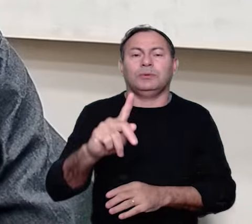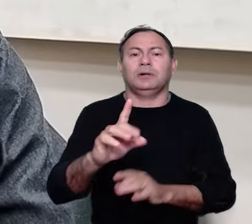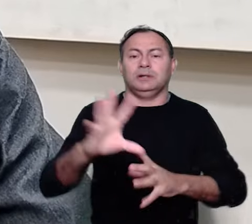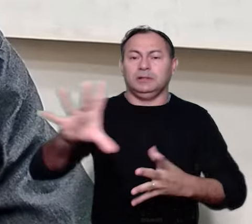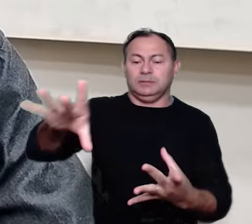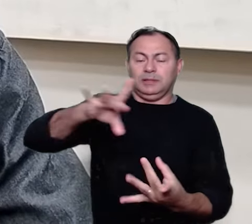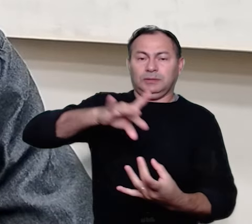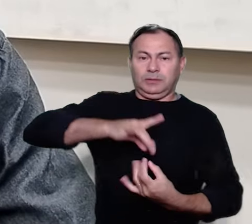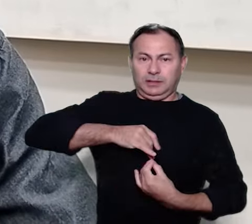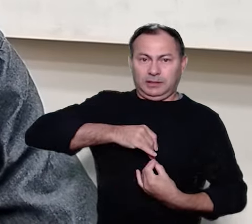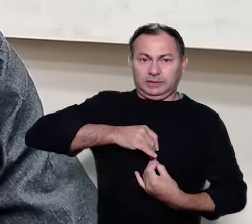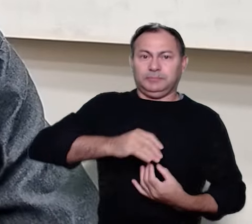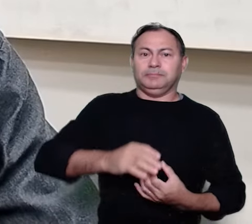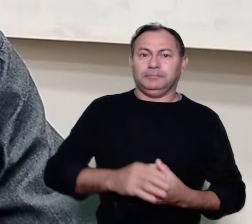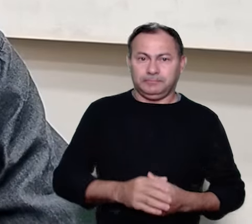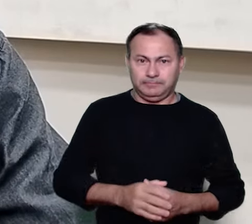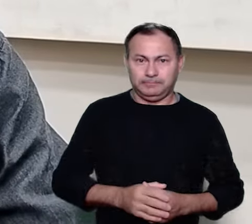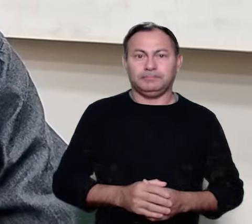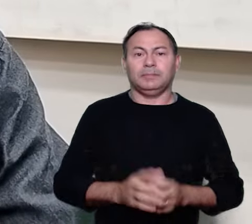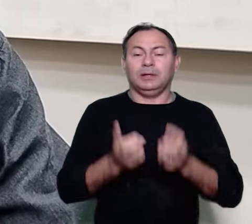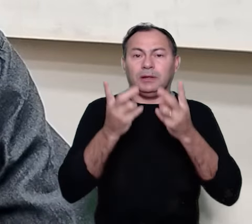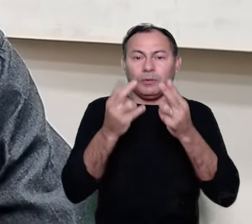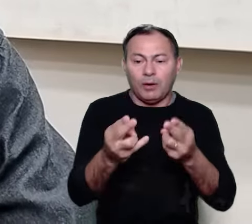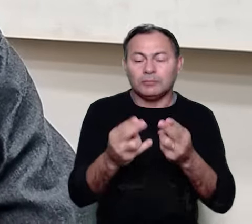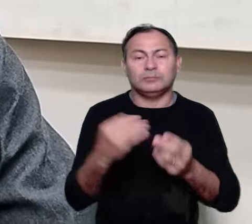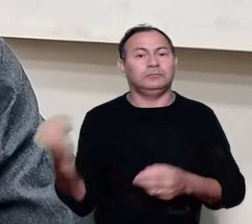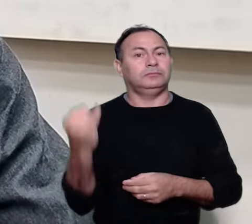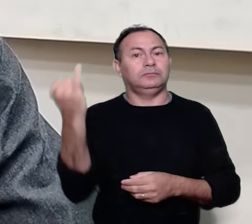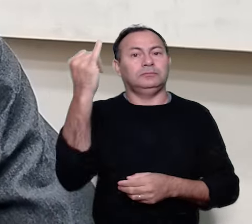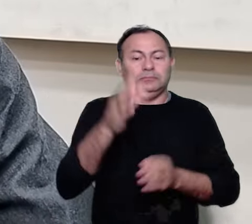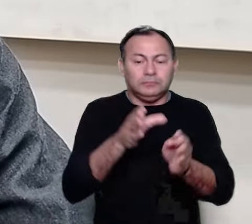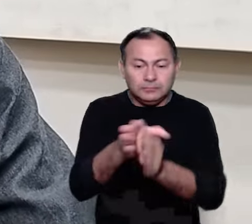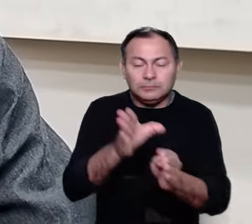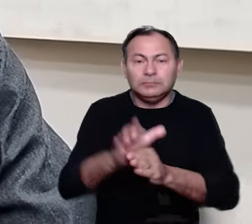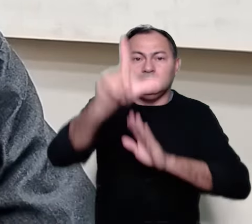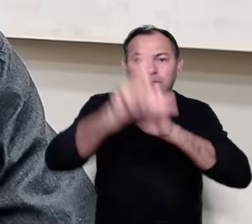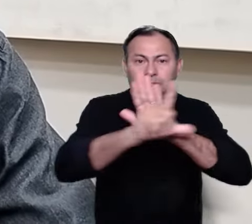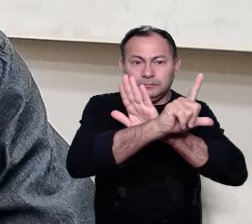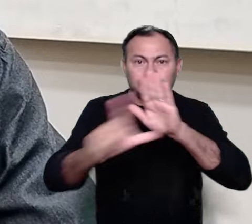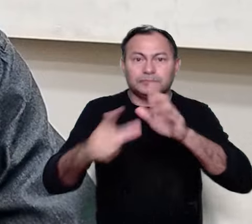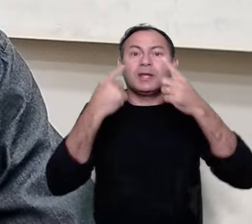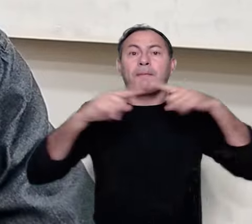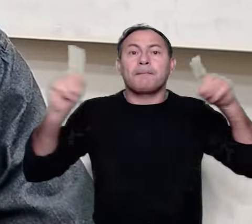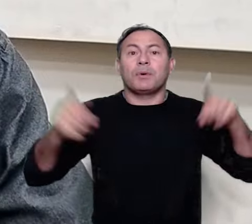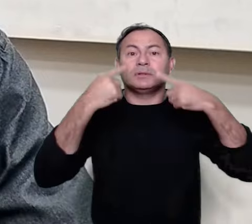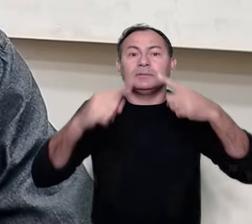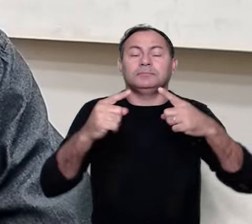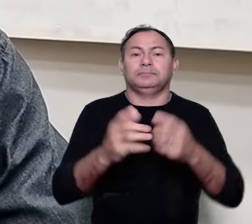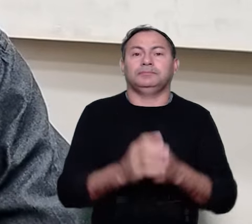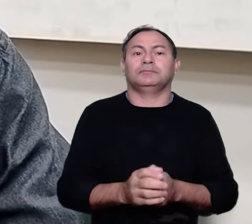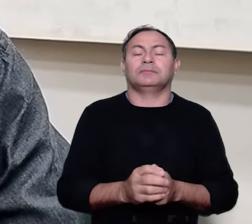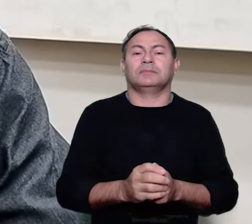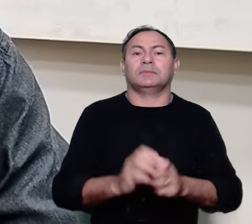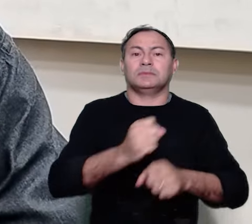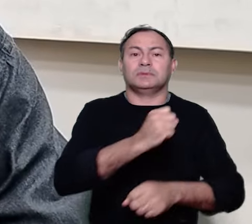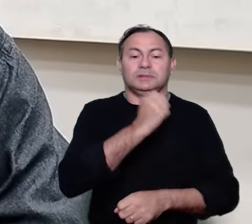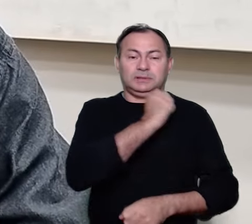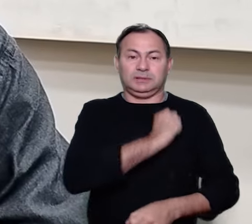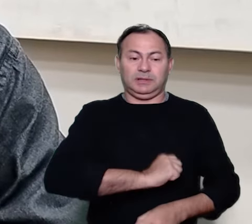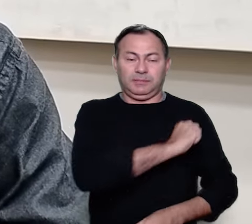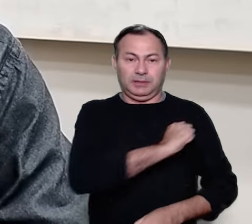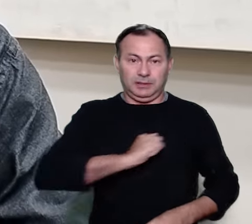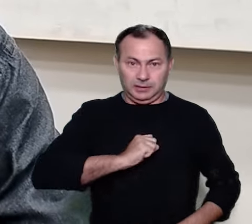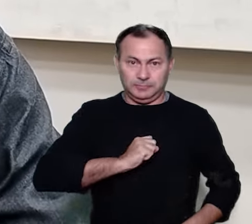e de sua espiritualidade. É igualmente importante a formação litúrgica e musical nos